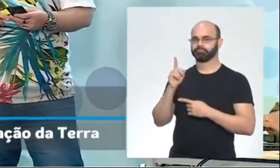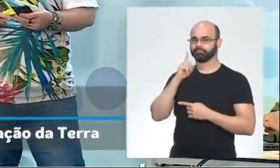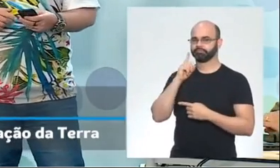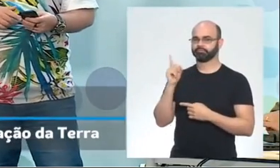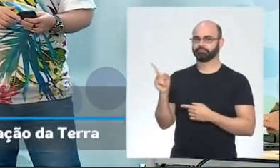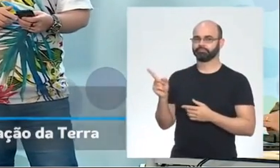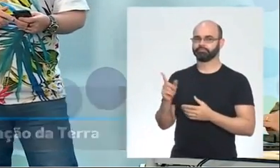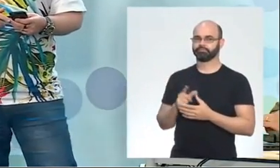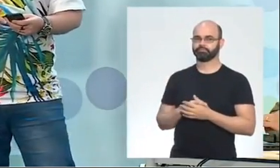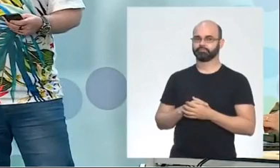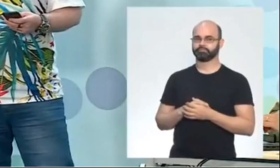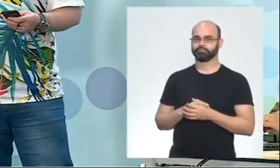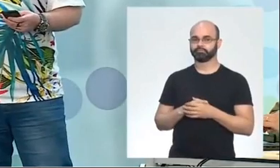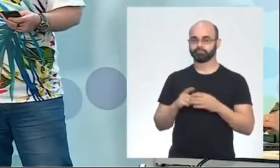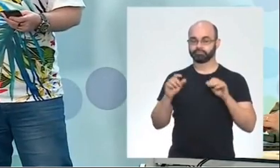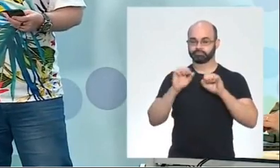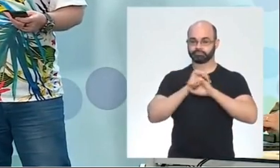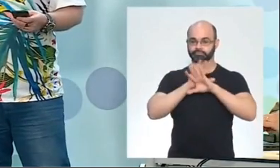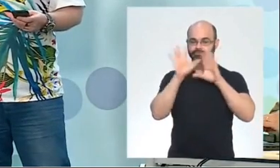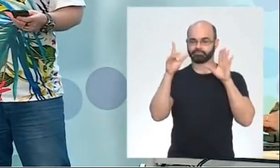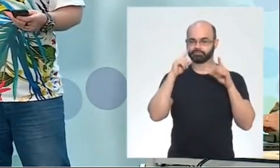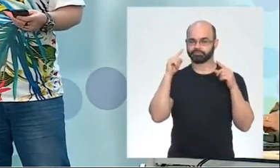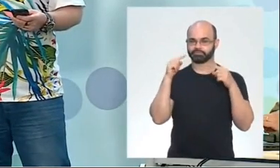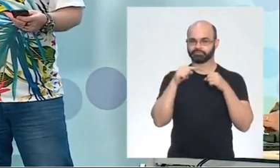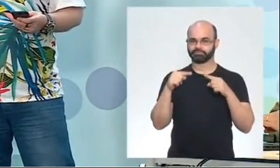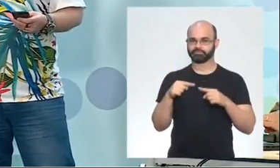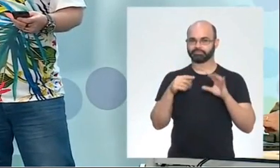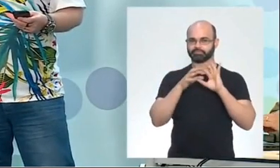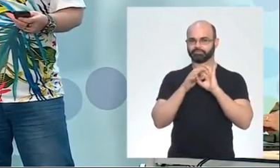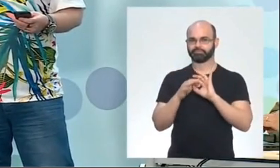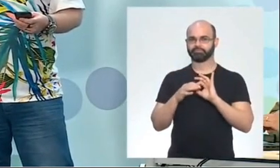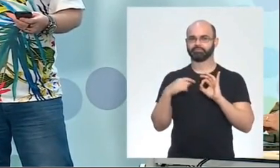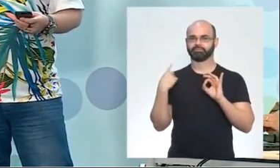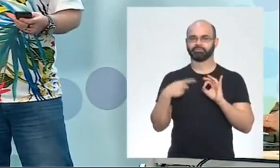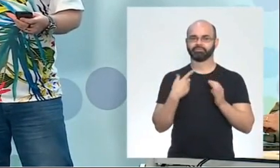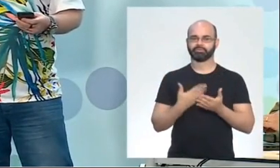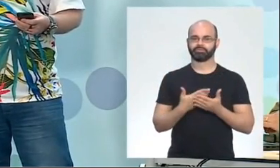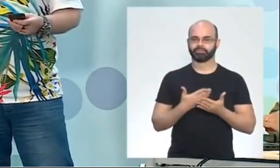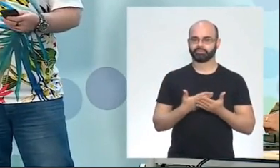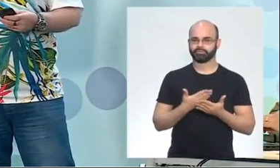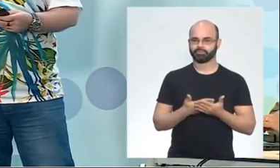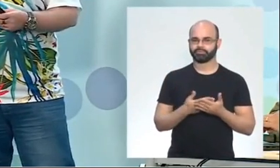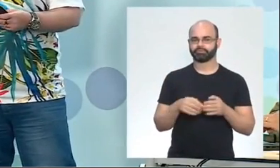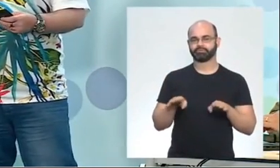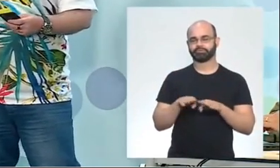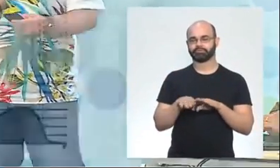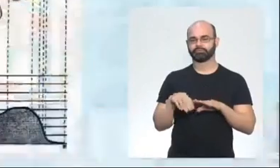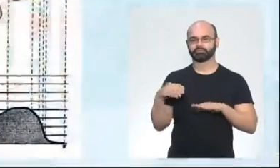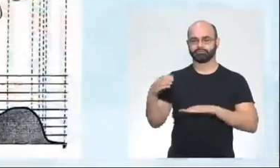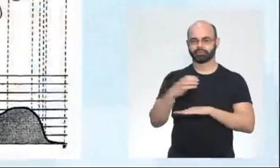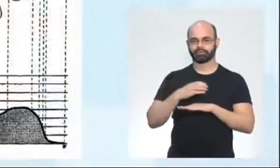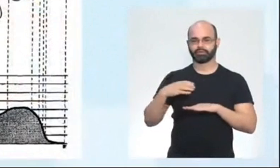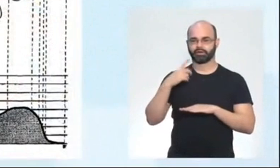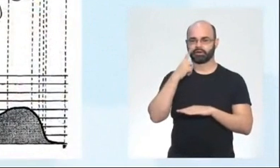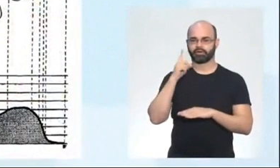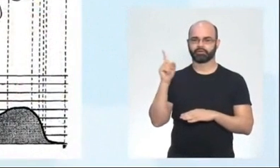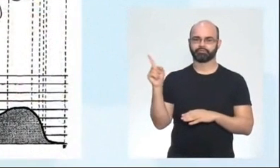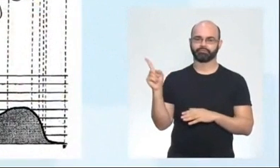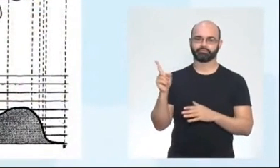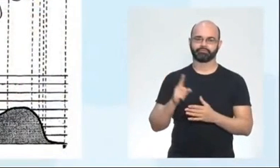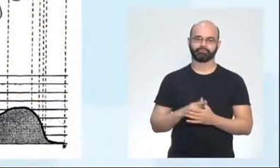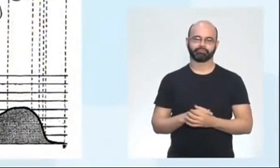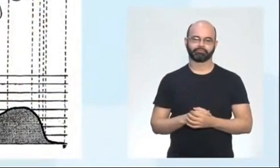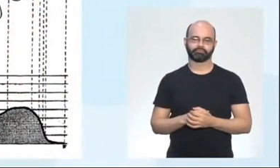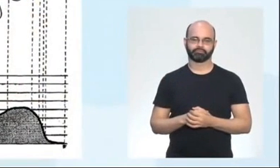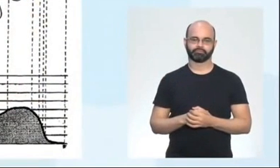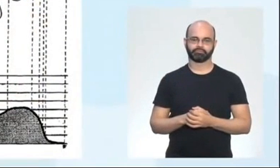bem essa relação entre, né, o que nós estamos estudando até a carta topográfica. Então, vamos lá. Acompanha aí na tela.